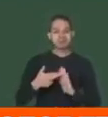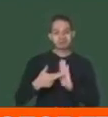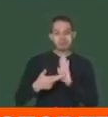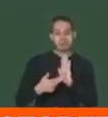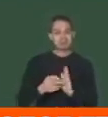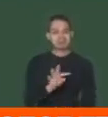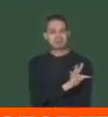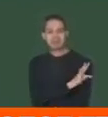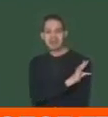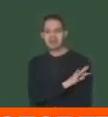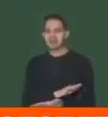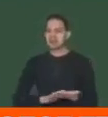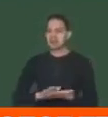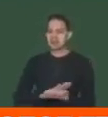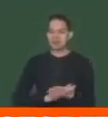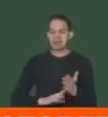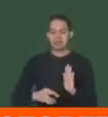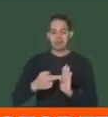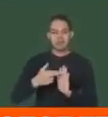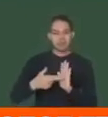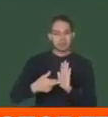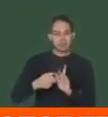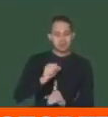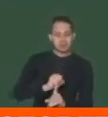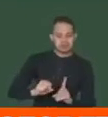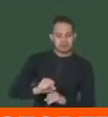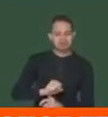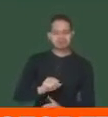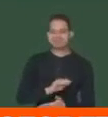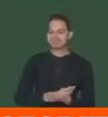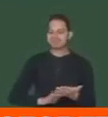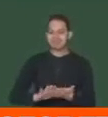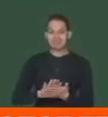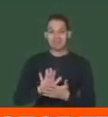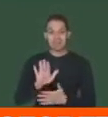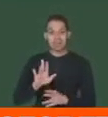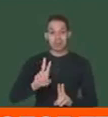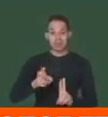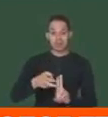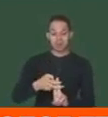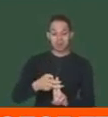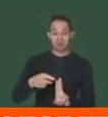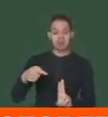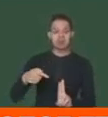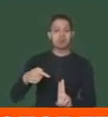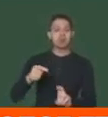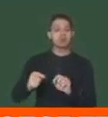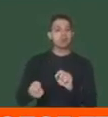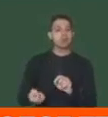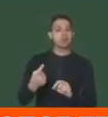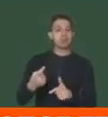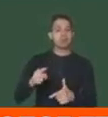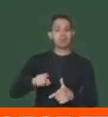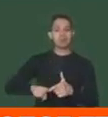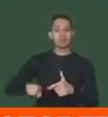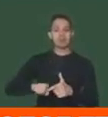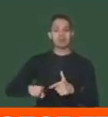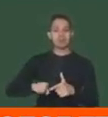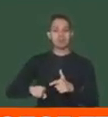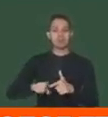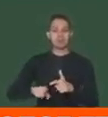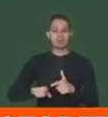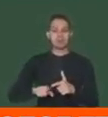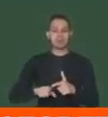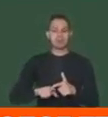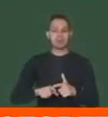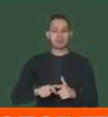técnicos, de critérios que não são sociais. No SUS, vimos agora um escândalo. Até extração